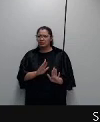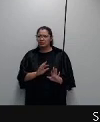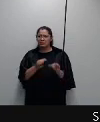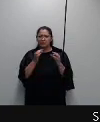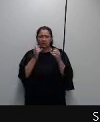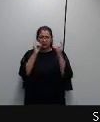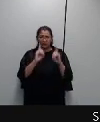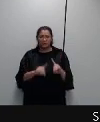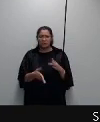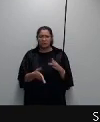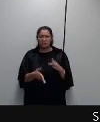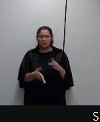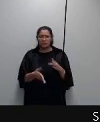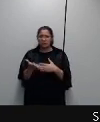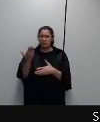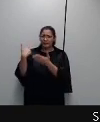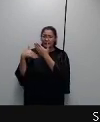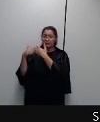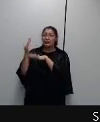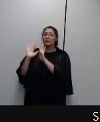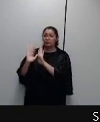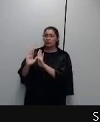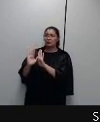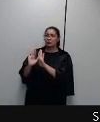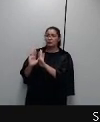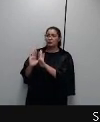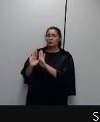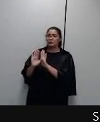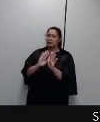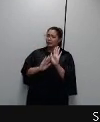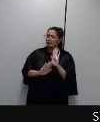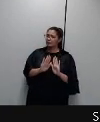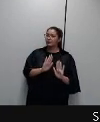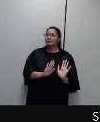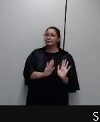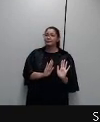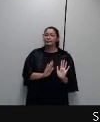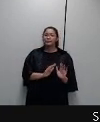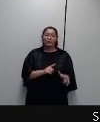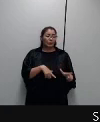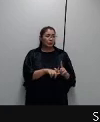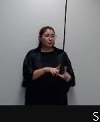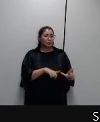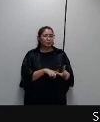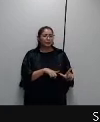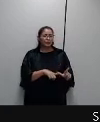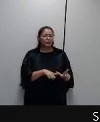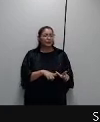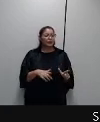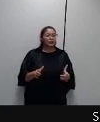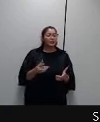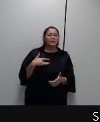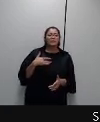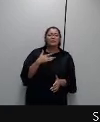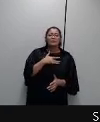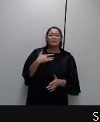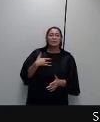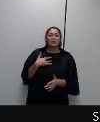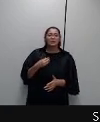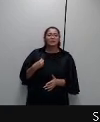anterior anterior eu tô deixando você conhecer o recurso de um trabalhador e teve a sua saúde a sua vida relacionadas